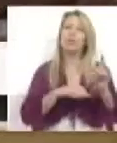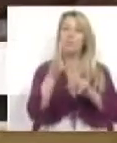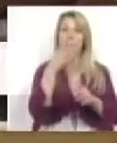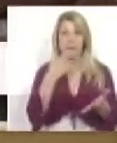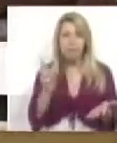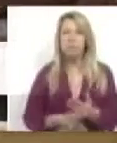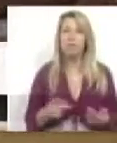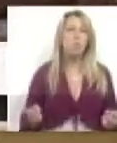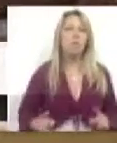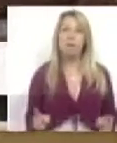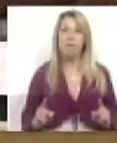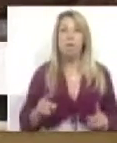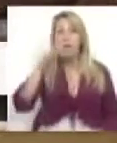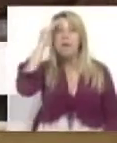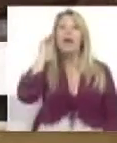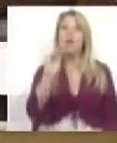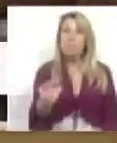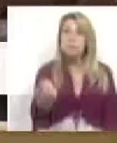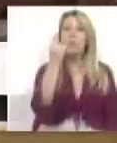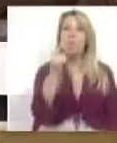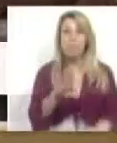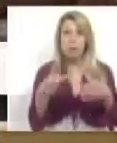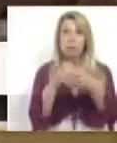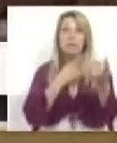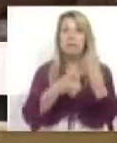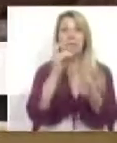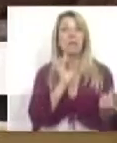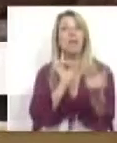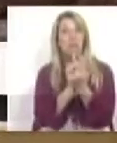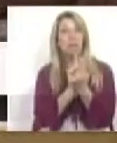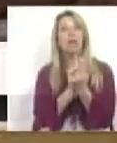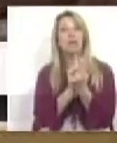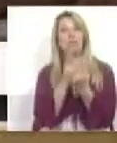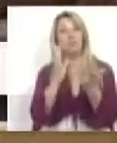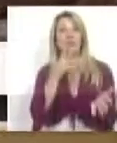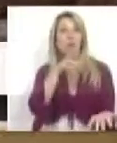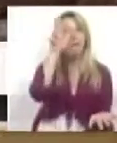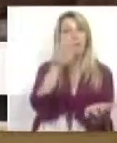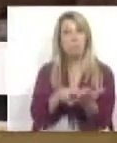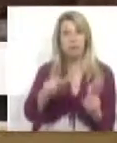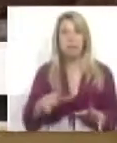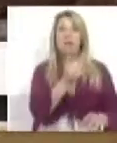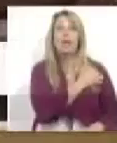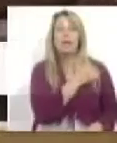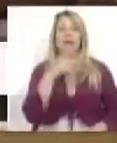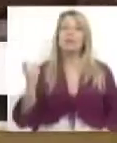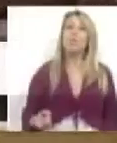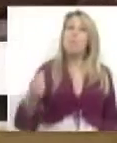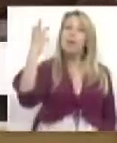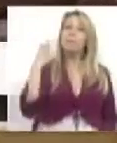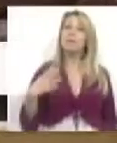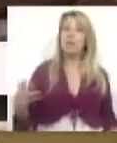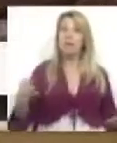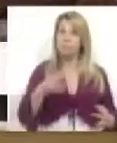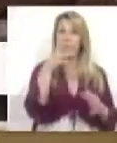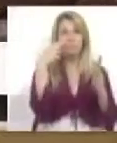não é verdade que uma das recomendações da comissão de inquérito e que foi aprovada nesta Casa ainda no ano passado foi,